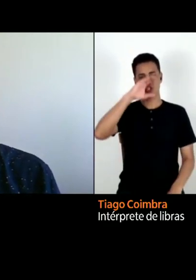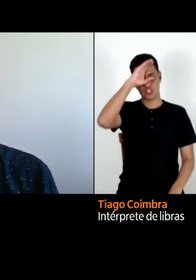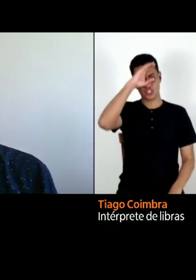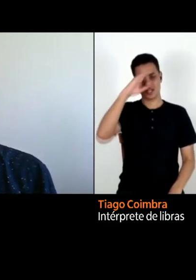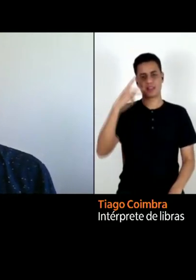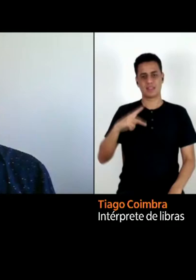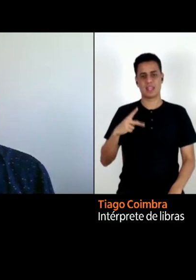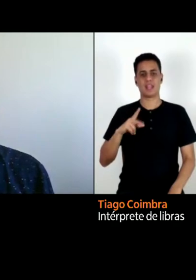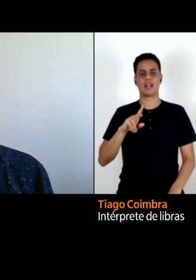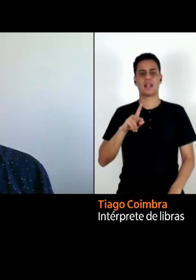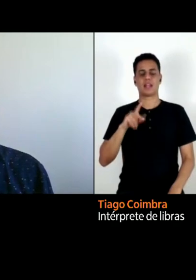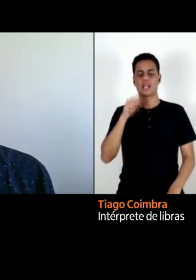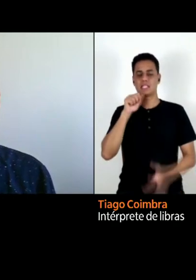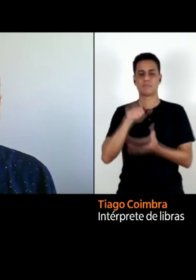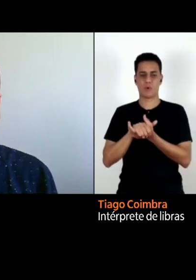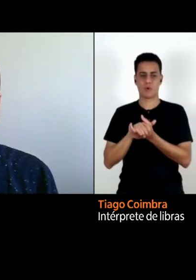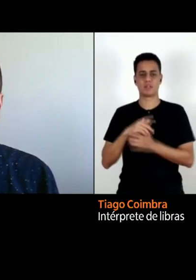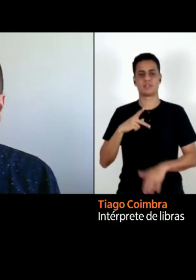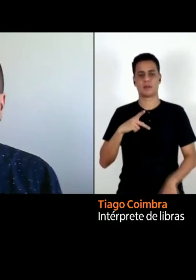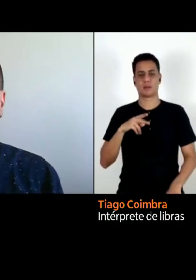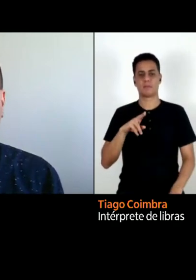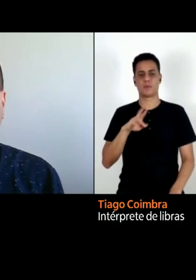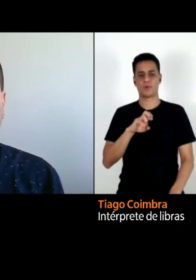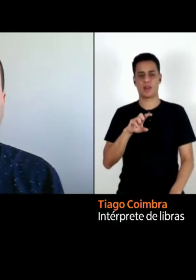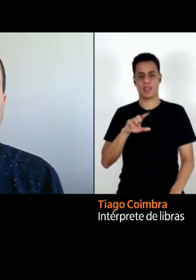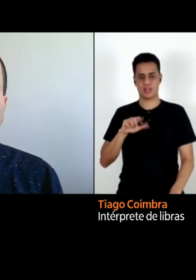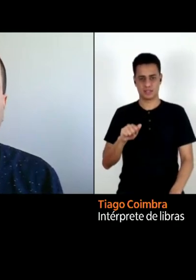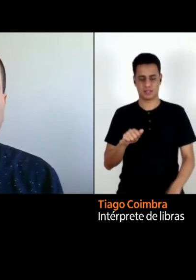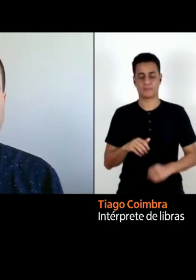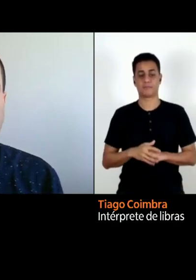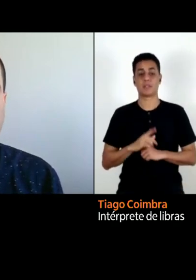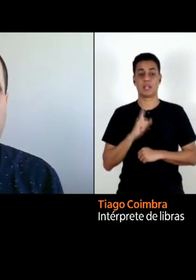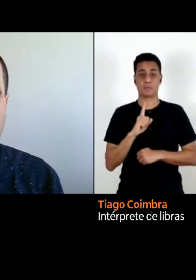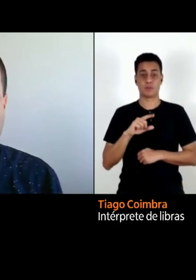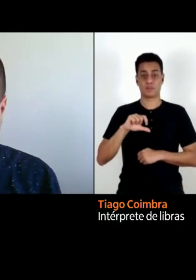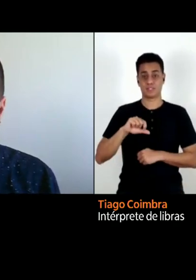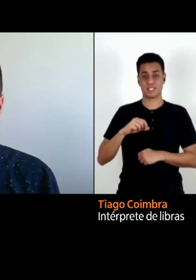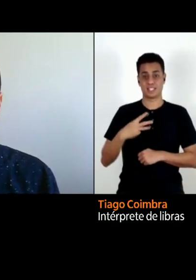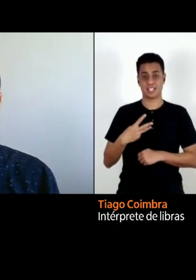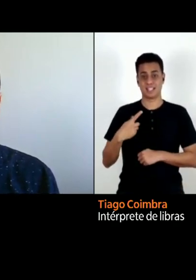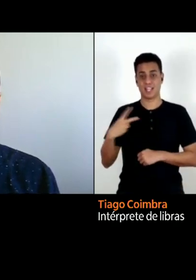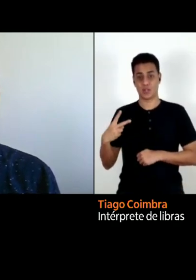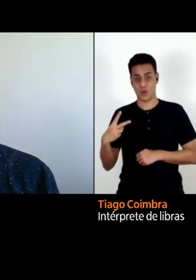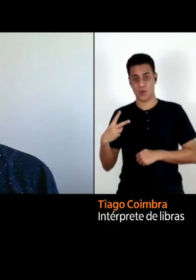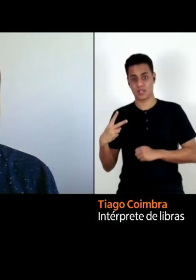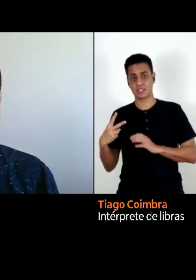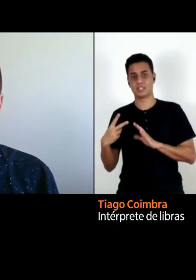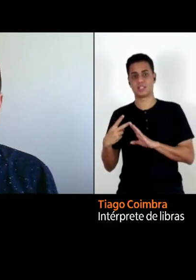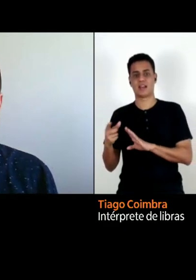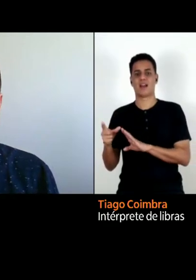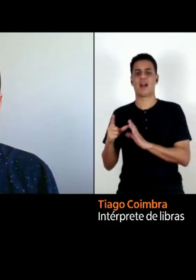a Revolução de 1932 e antes de 1938.